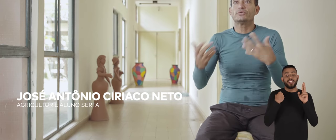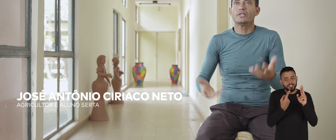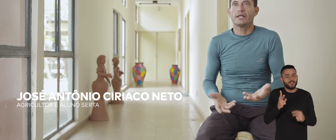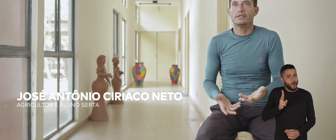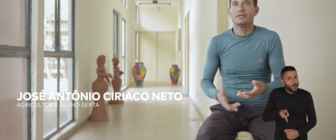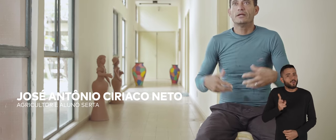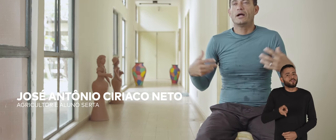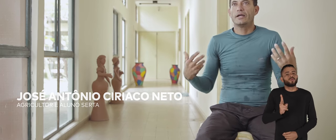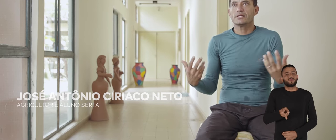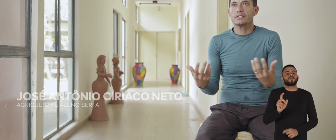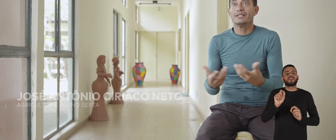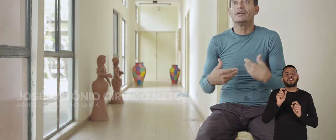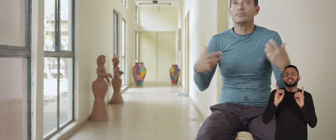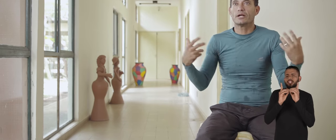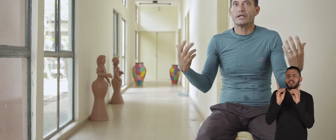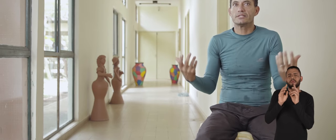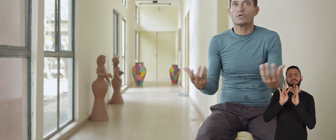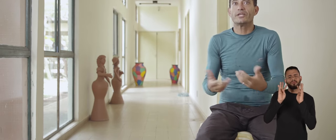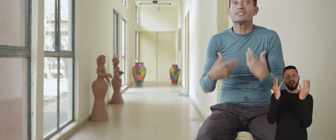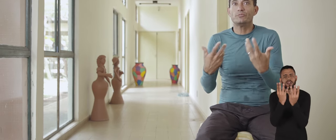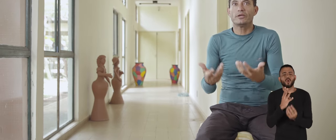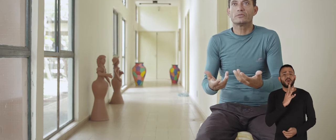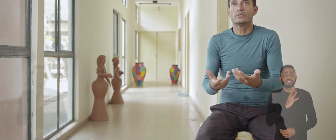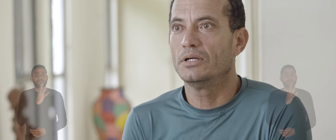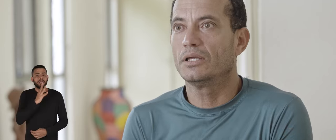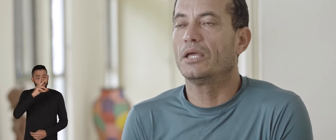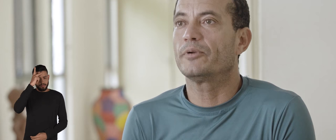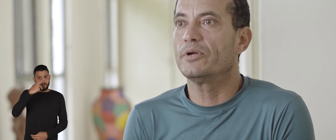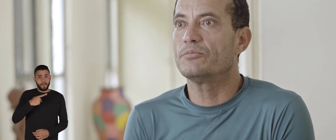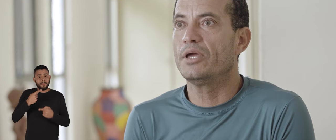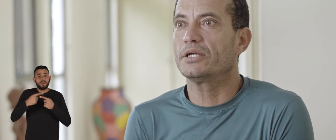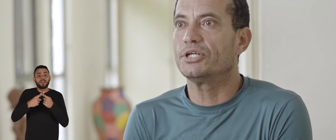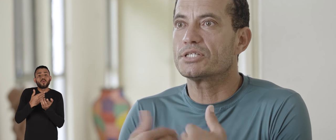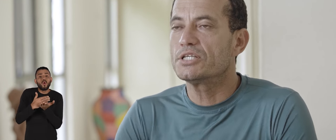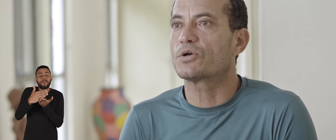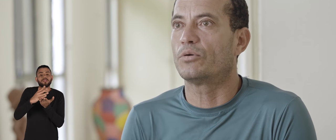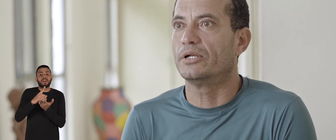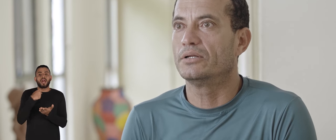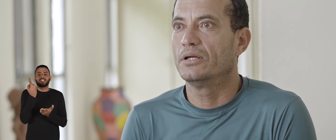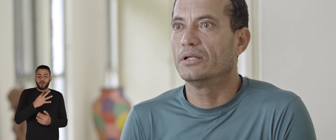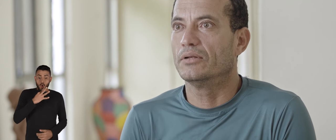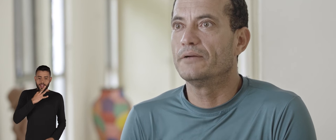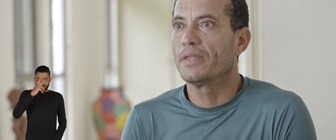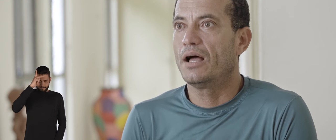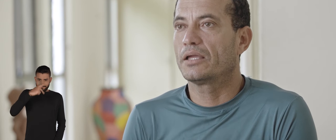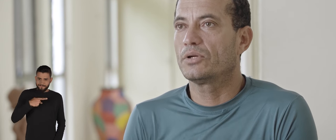dê continuidade a essa dinâmica, a esse conhecimento, que primeiramente a gente se descobre.